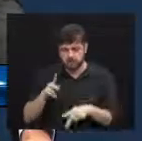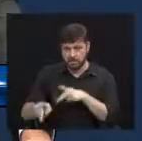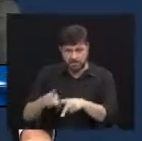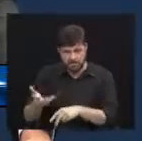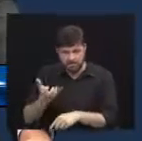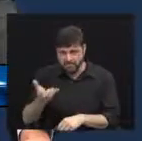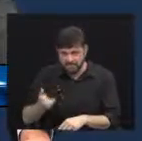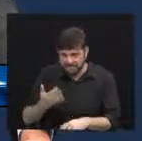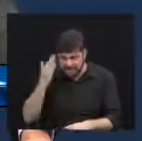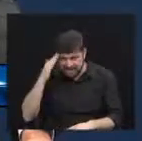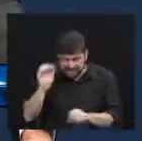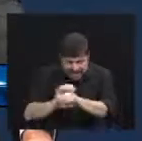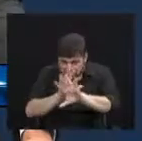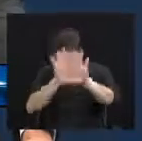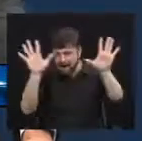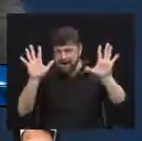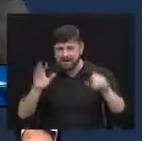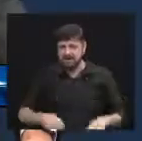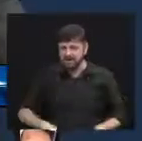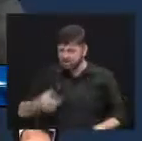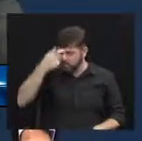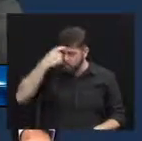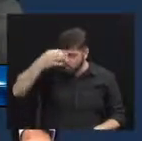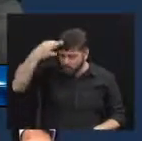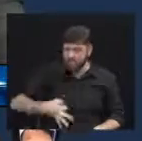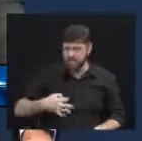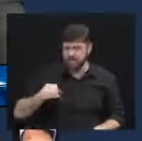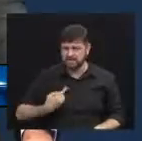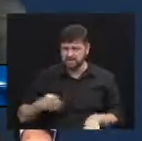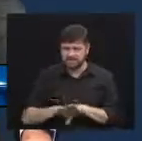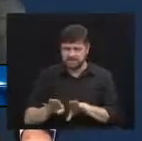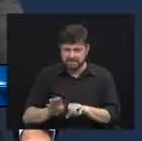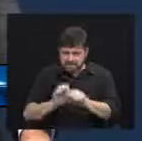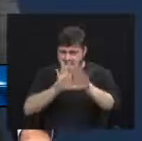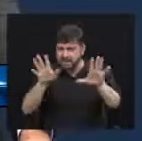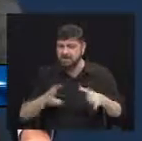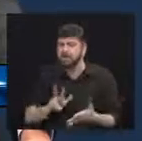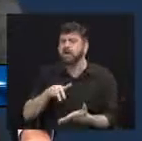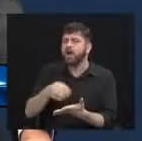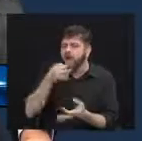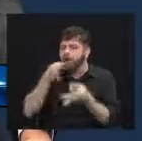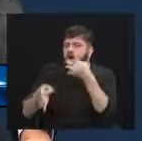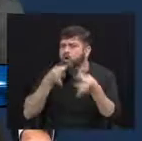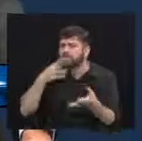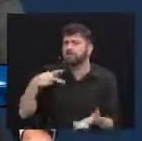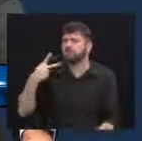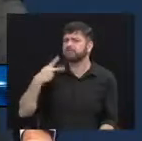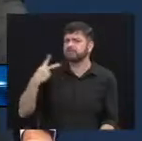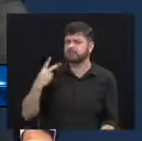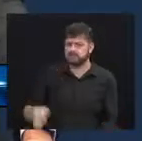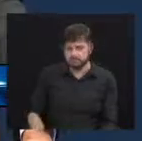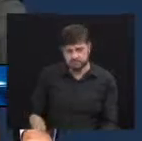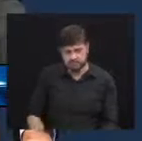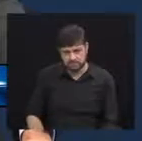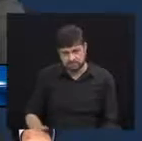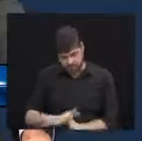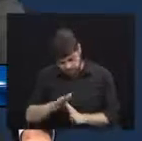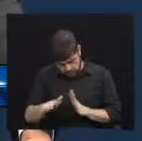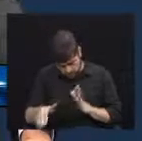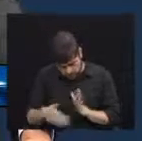mais transparência, mais coerência, mais clareza nas posições. Então, isso tudo tem